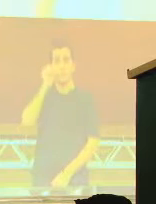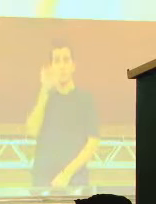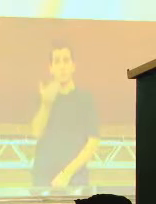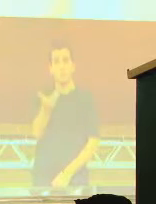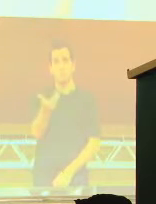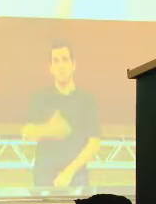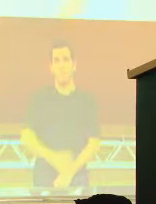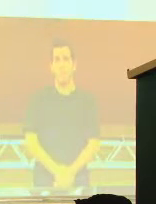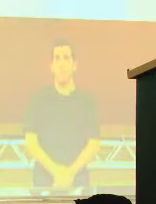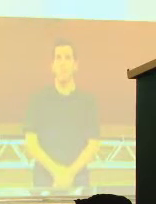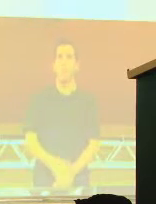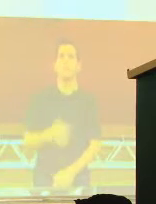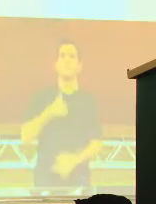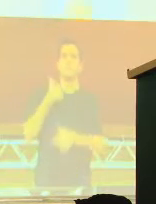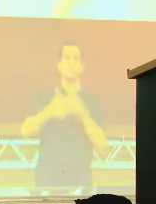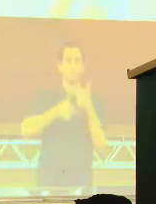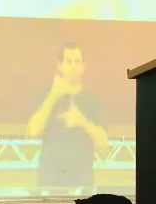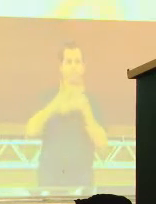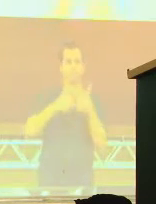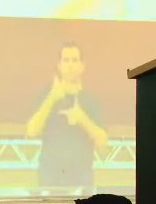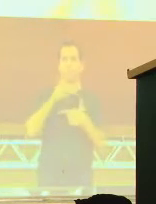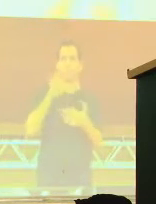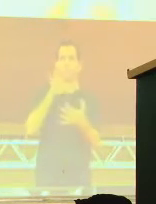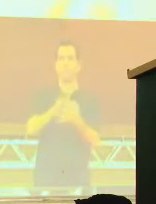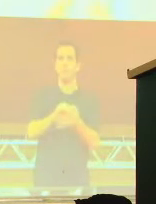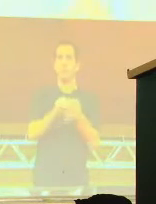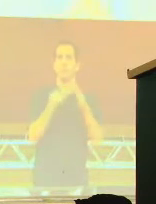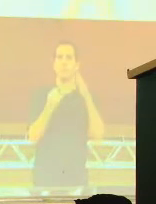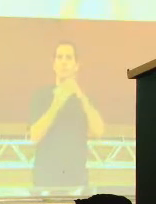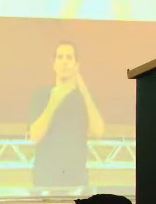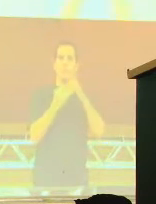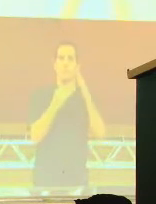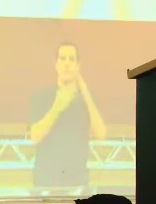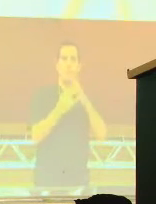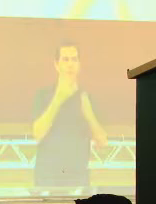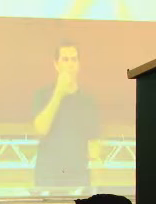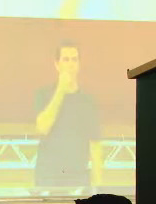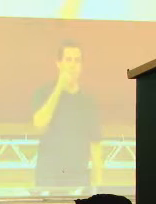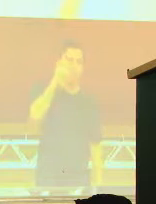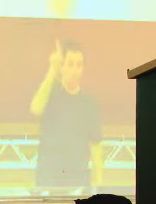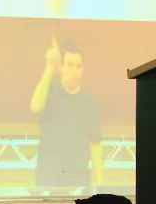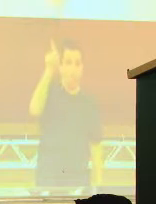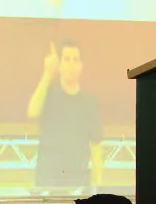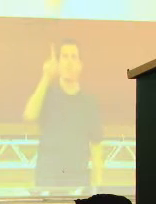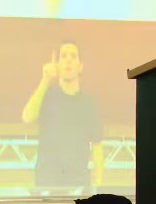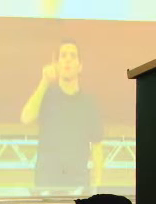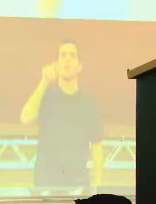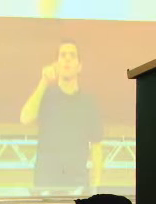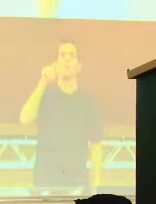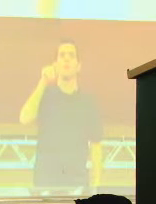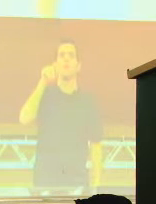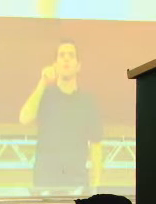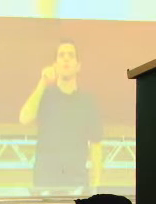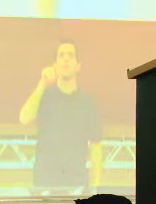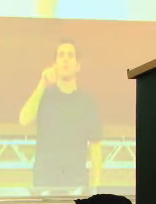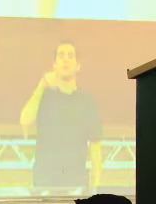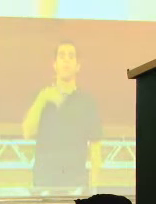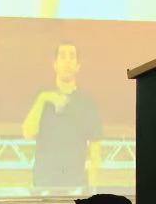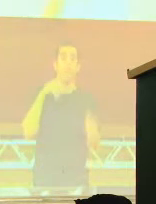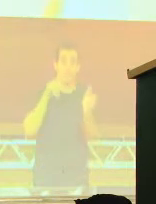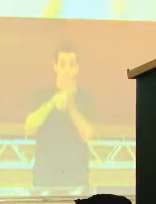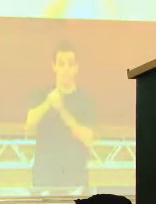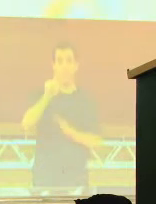Trabalho na diretoria de pesquisa do Instituto Federal do Espírito Santo. No caso, a minha pergunta é a seguinte.